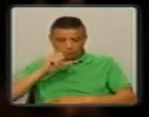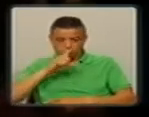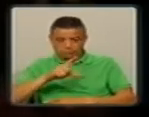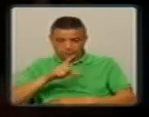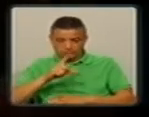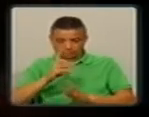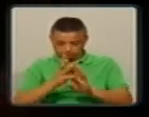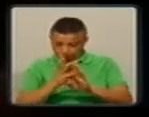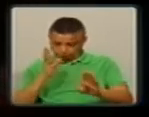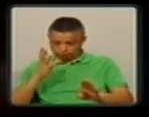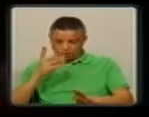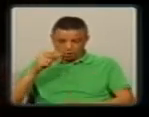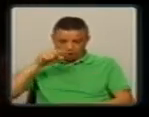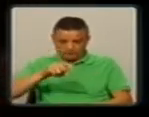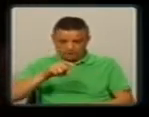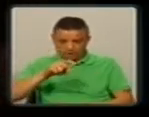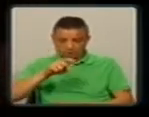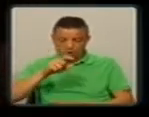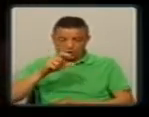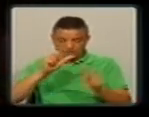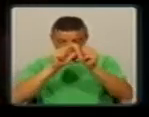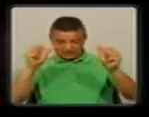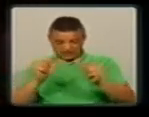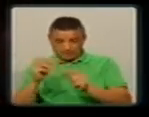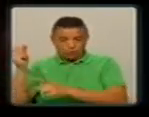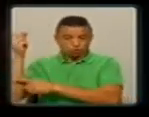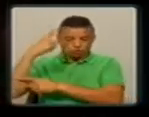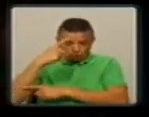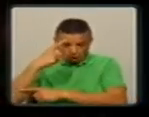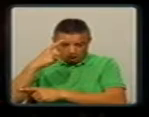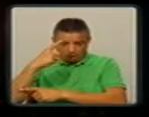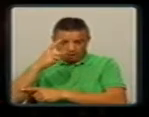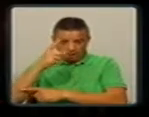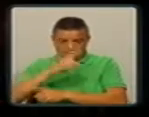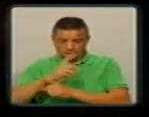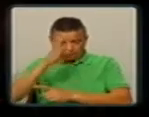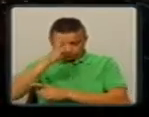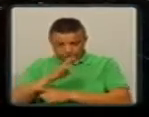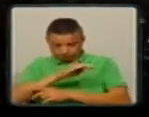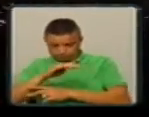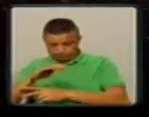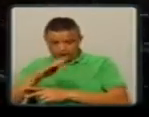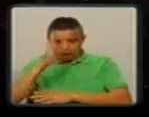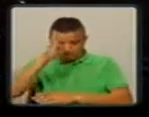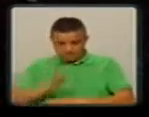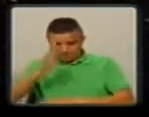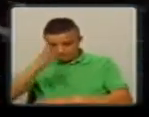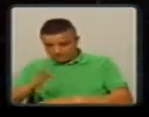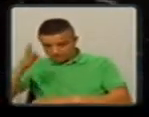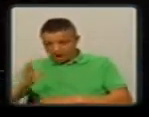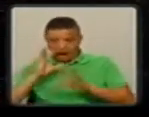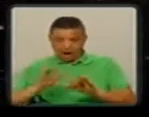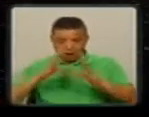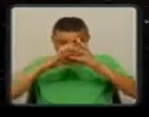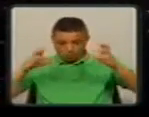enfileirar ali 9.800 sistemas solares, de uma ponta à outra. E em termos verticais, são cerca de 3.300 anos-luz. E aquela